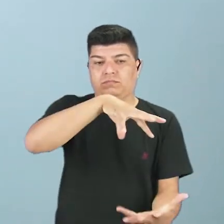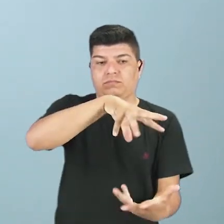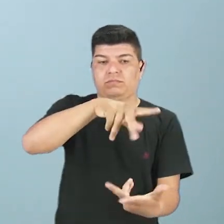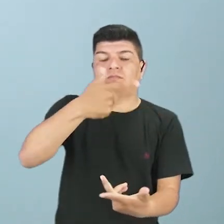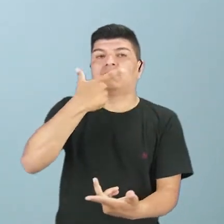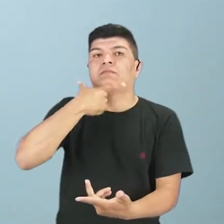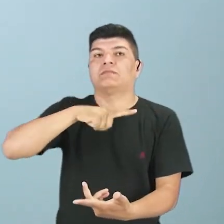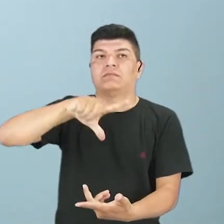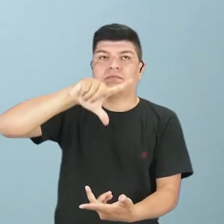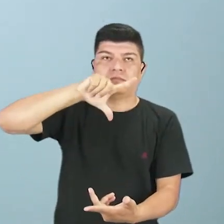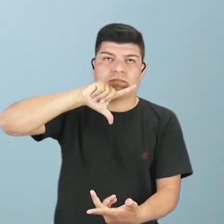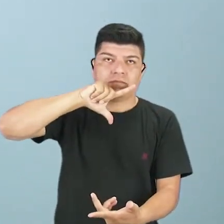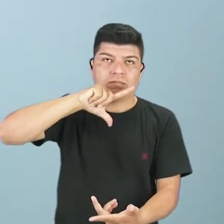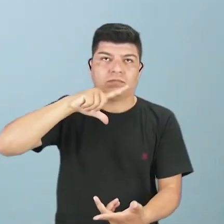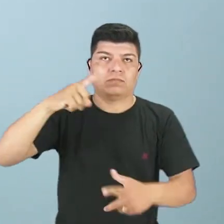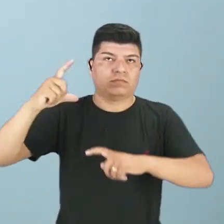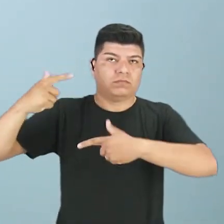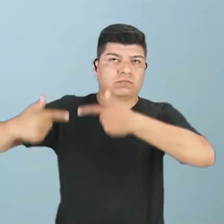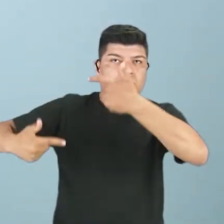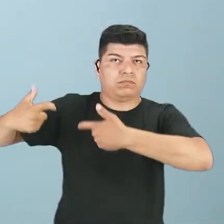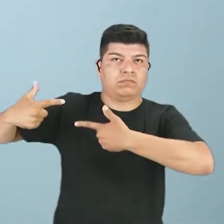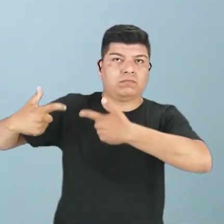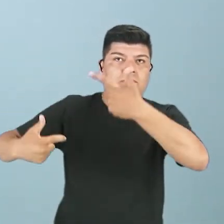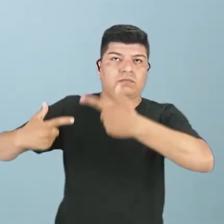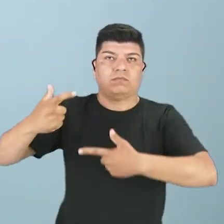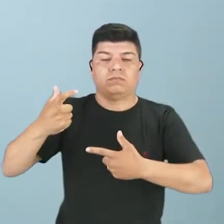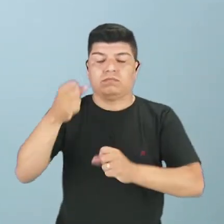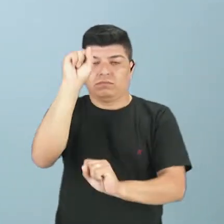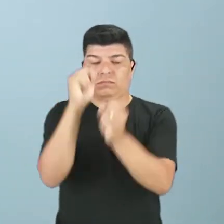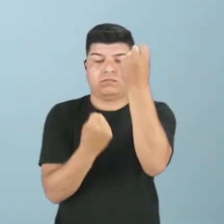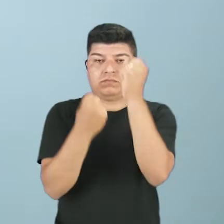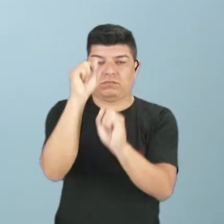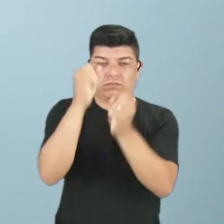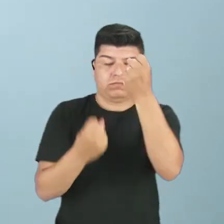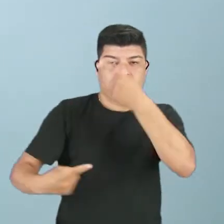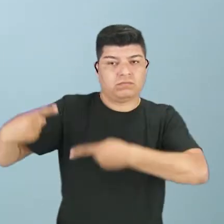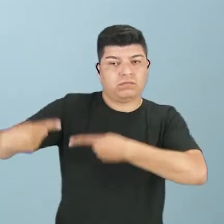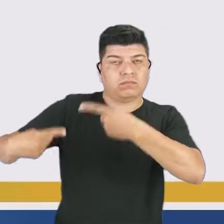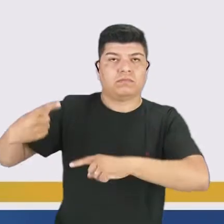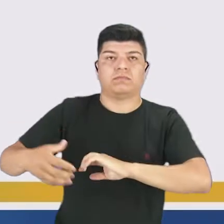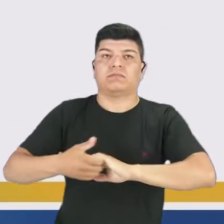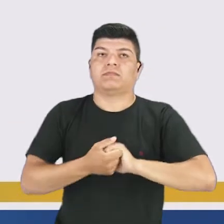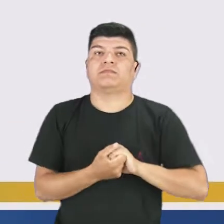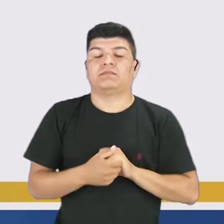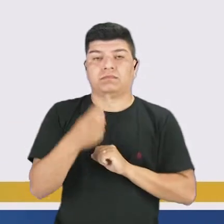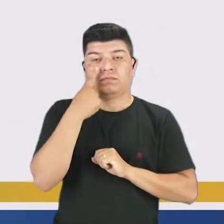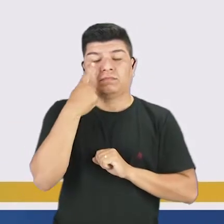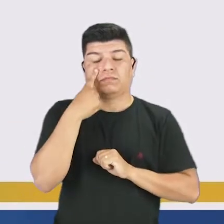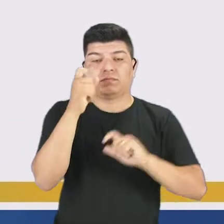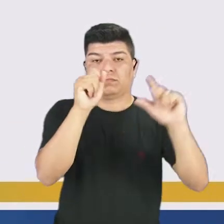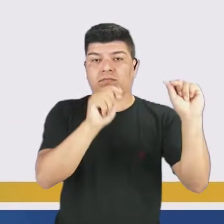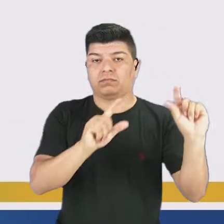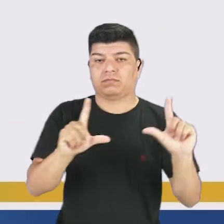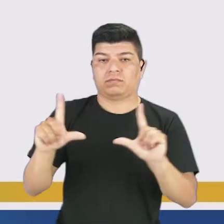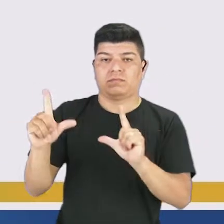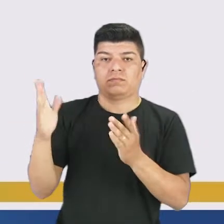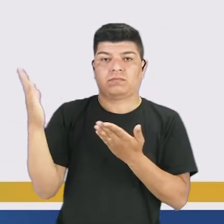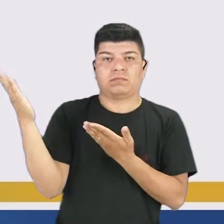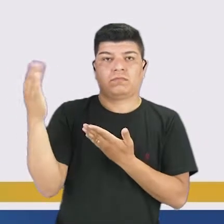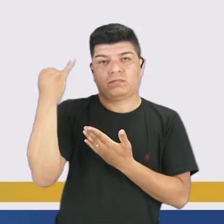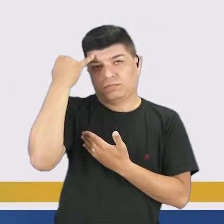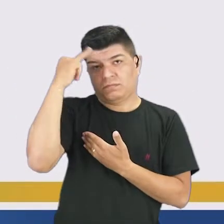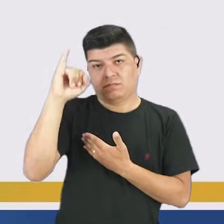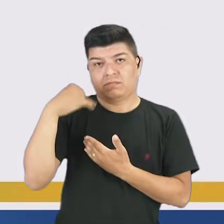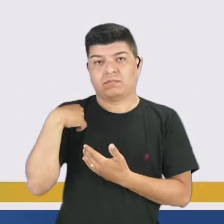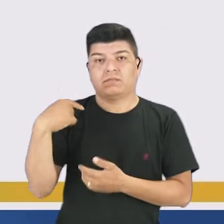Conflitos Políticos Administrativos. Então acompanha comigo a primeira tela para você já ter uma ideia do